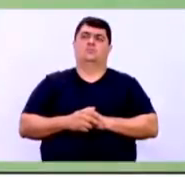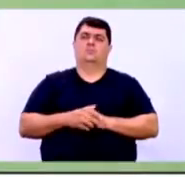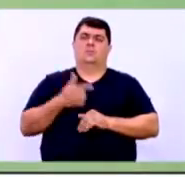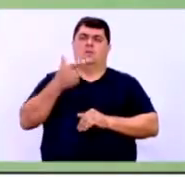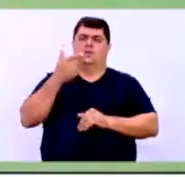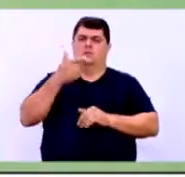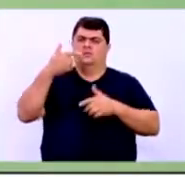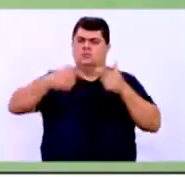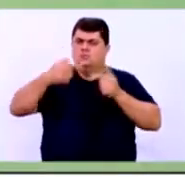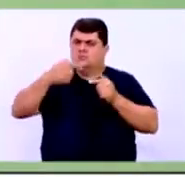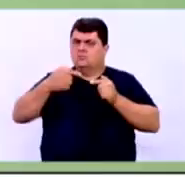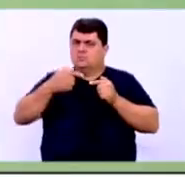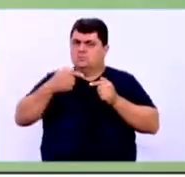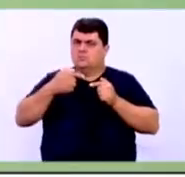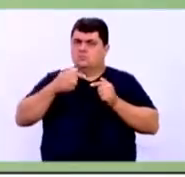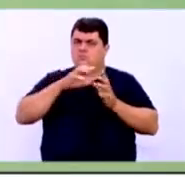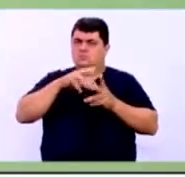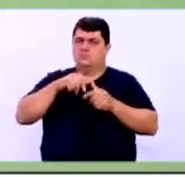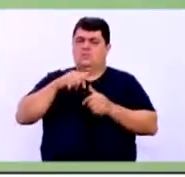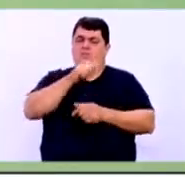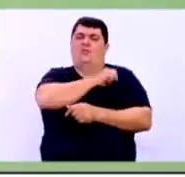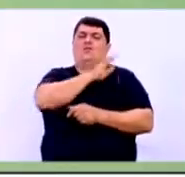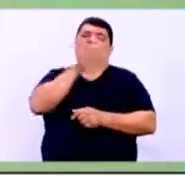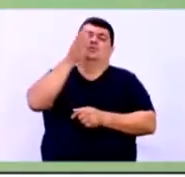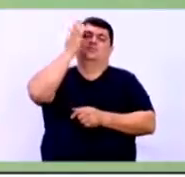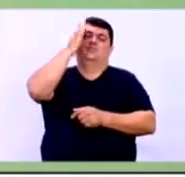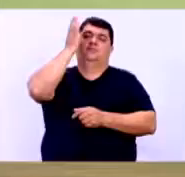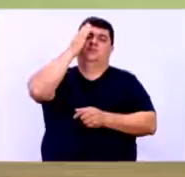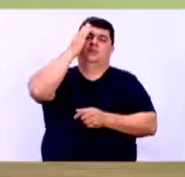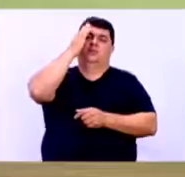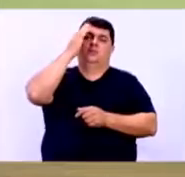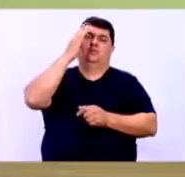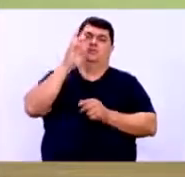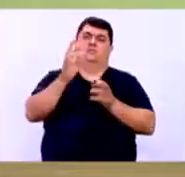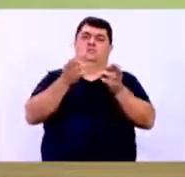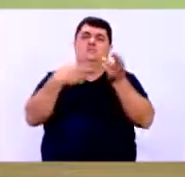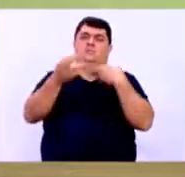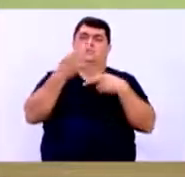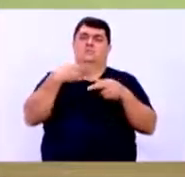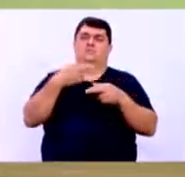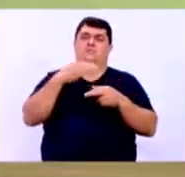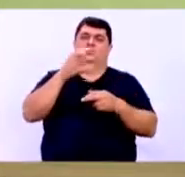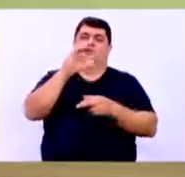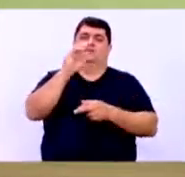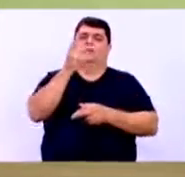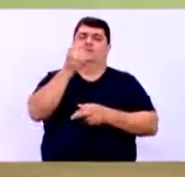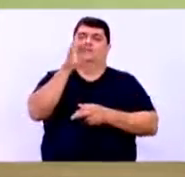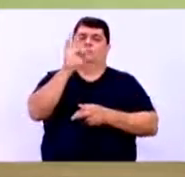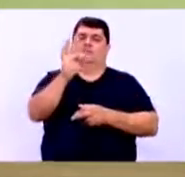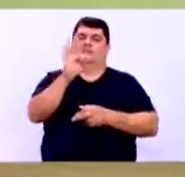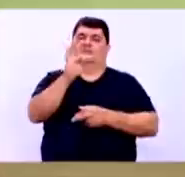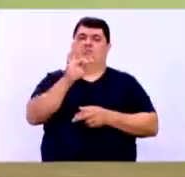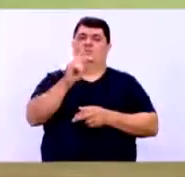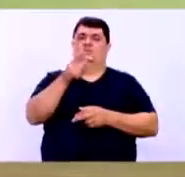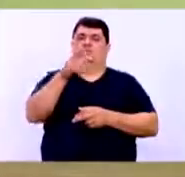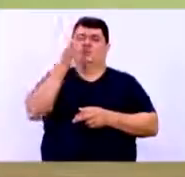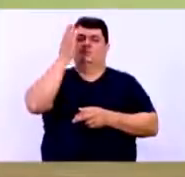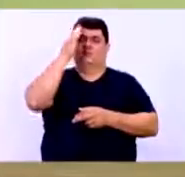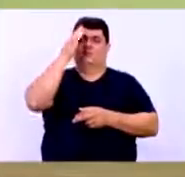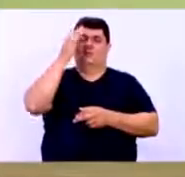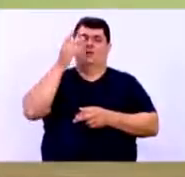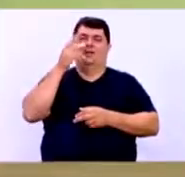Mundial? O aluno já sabe, né? Mande aqui a resposta pelo chat, né? Mas você com certeza está rindo